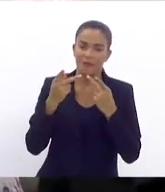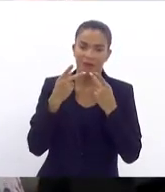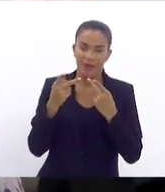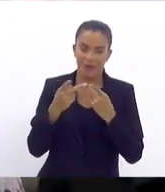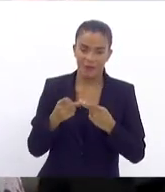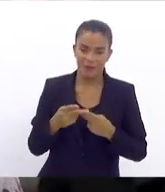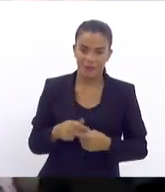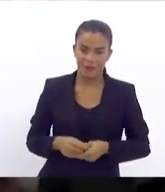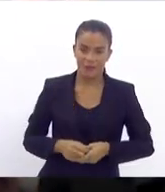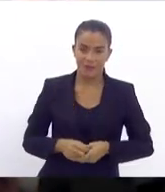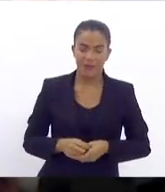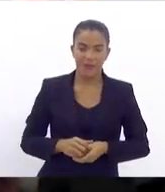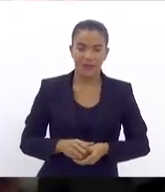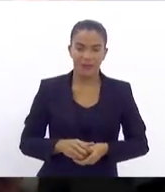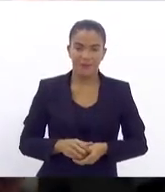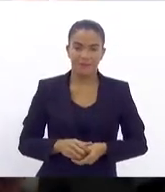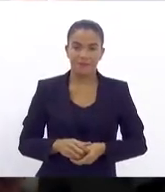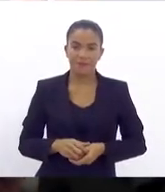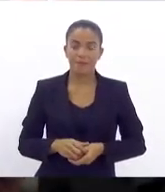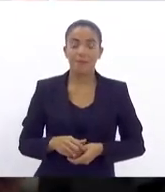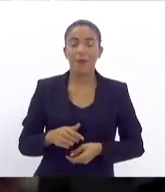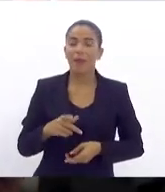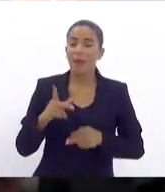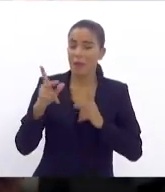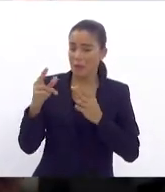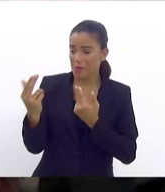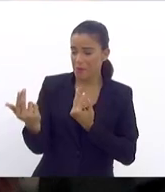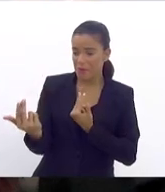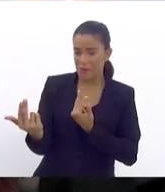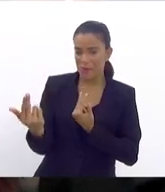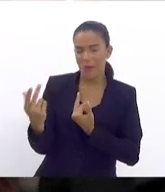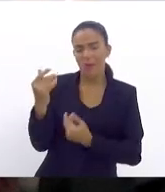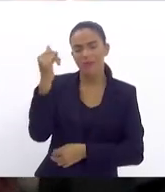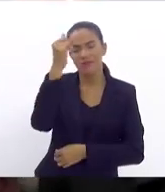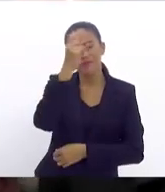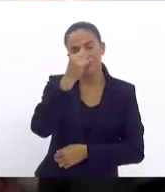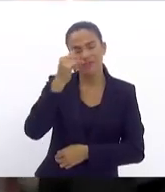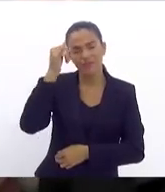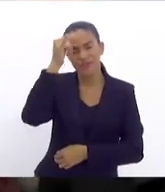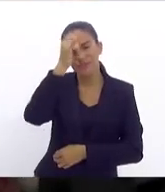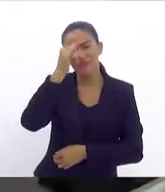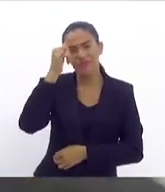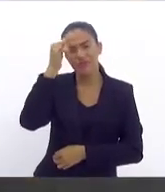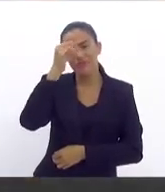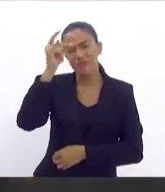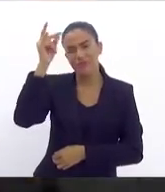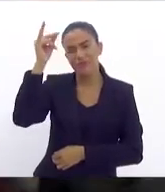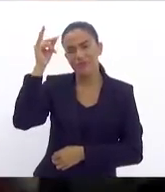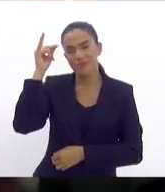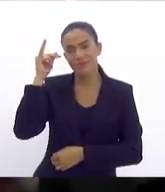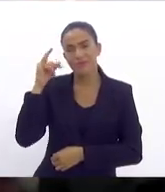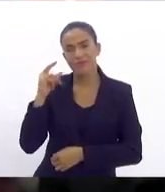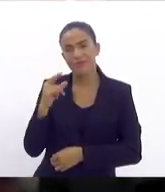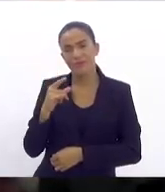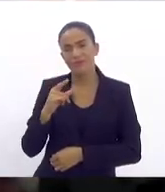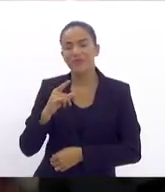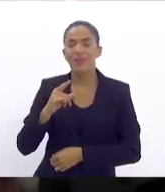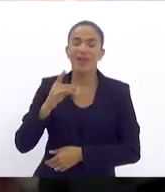Góes, né? Que é um que, como eu, é antigo e detesta